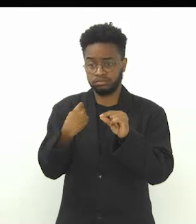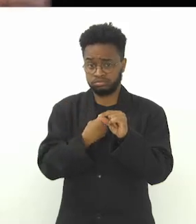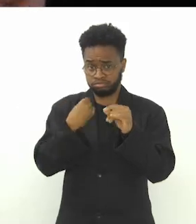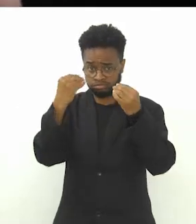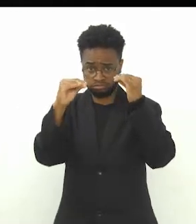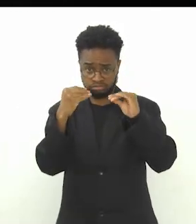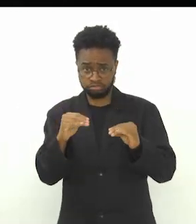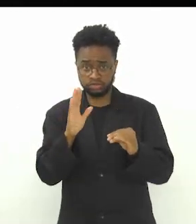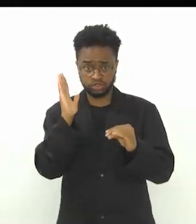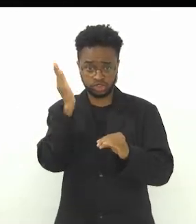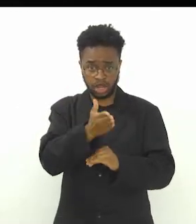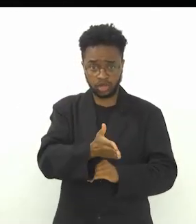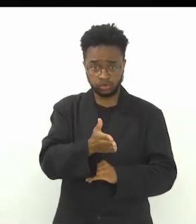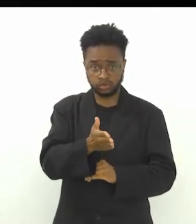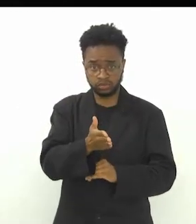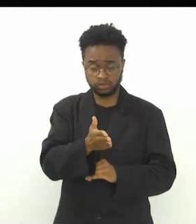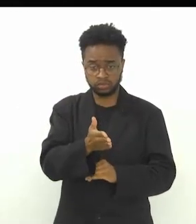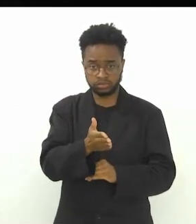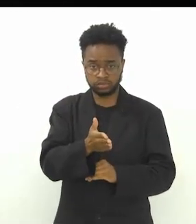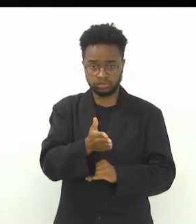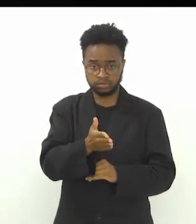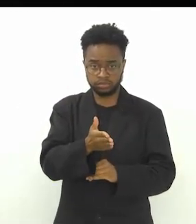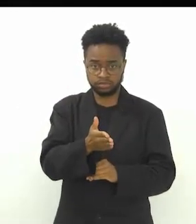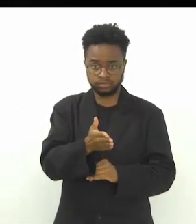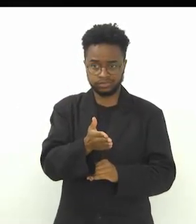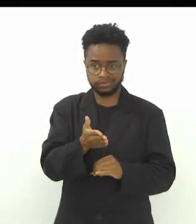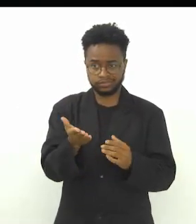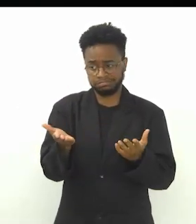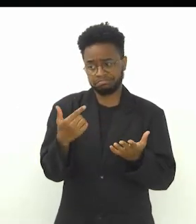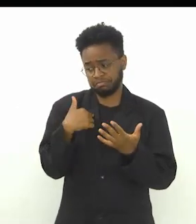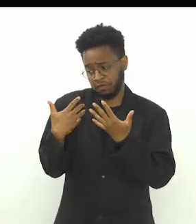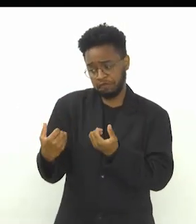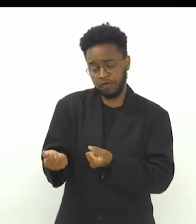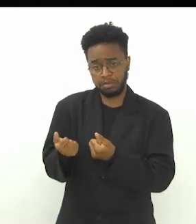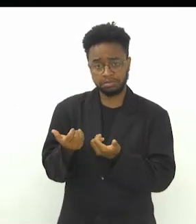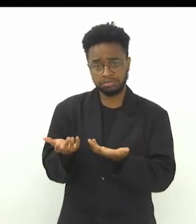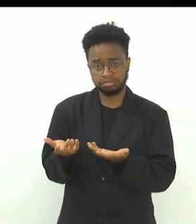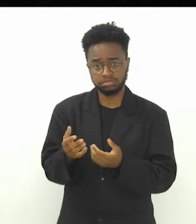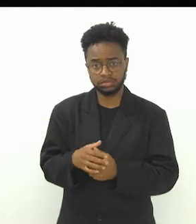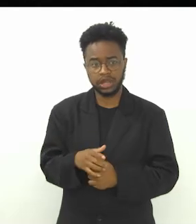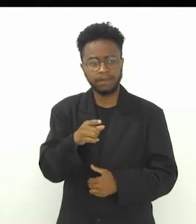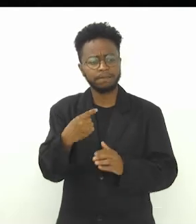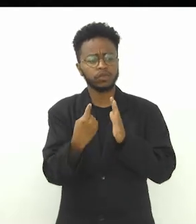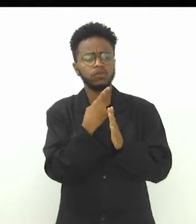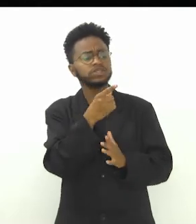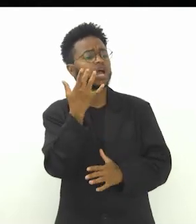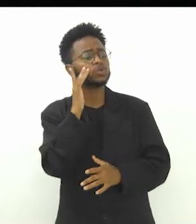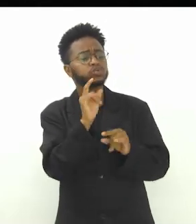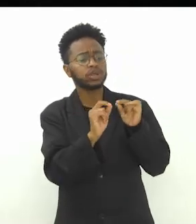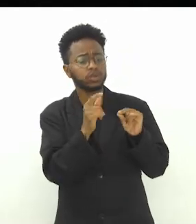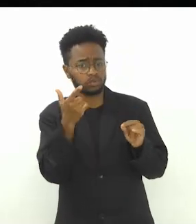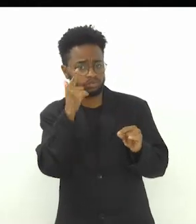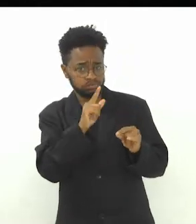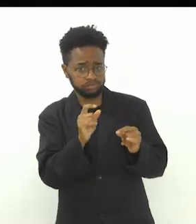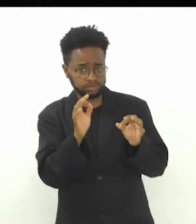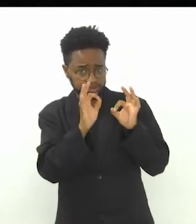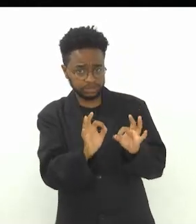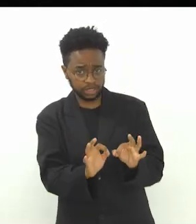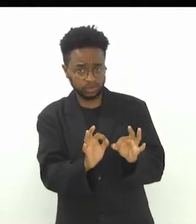Congo Blue já direto? Eu falei: vamos, cara. Aí ele falou: o que você acha? Vai dar certo? Eu falei: